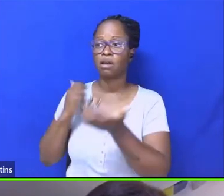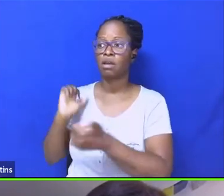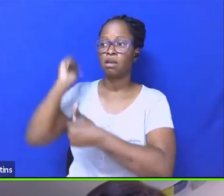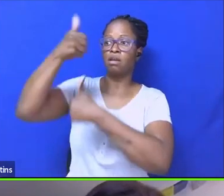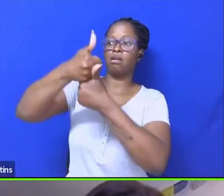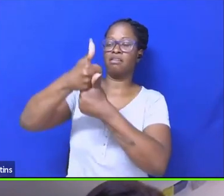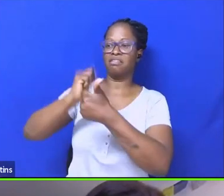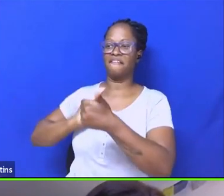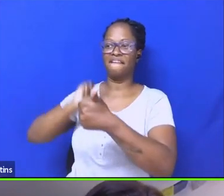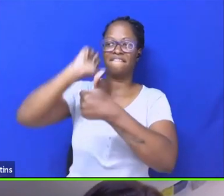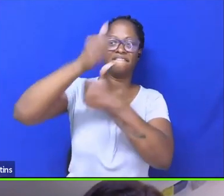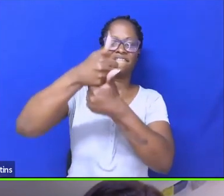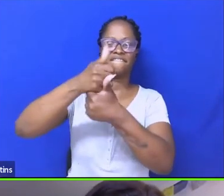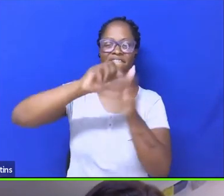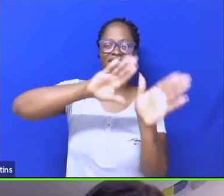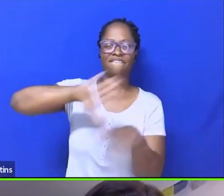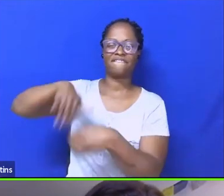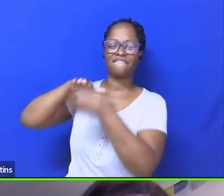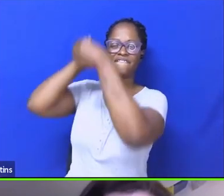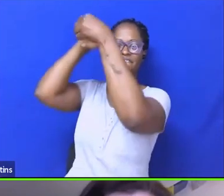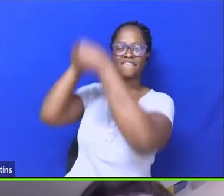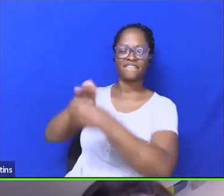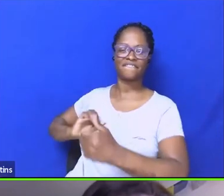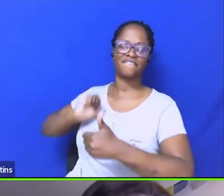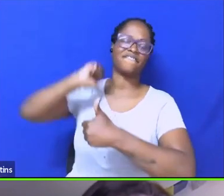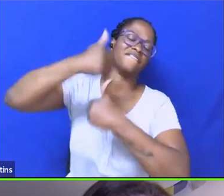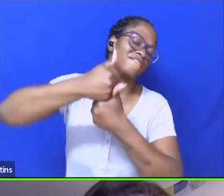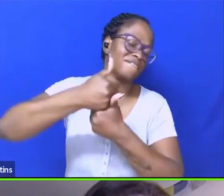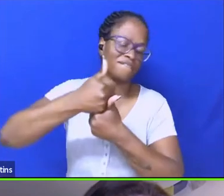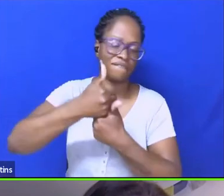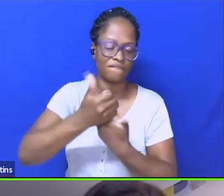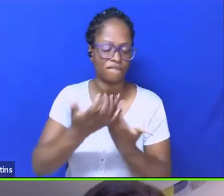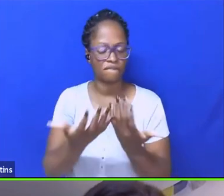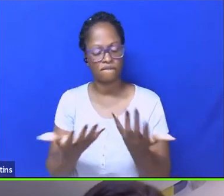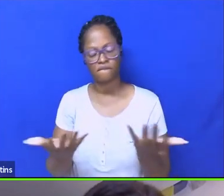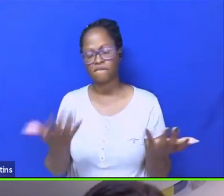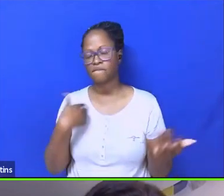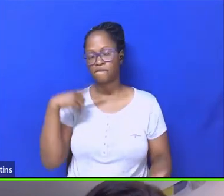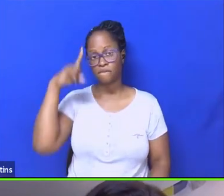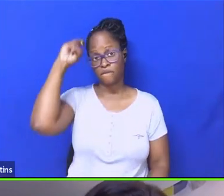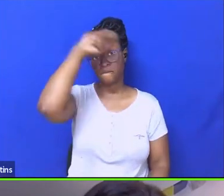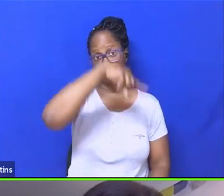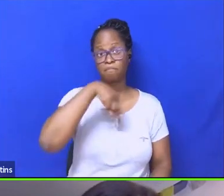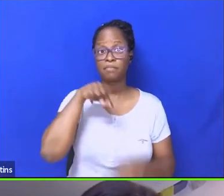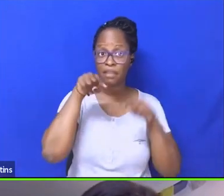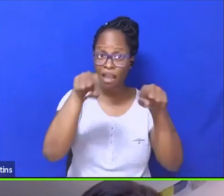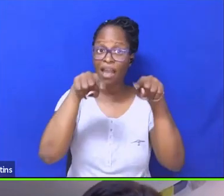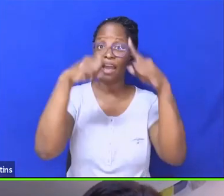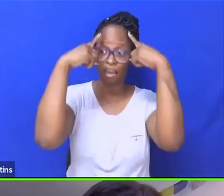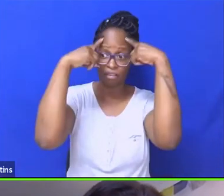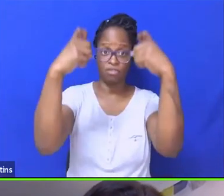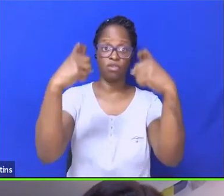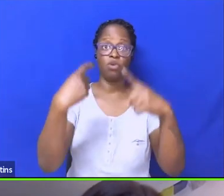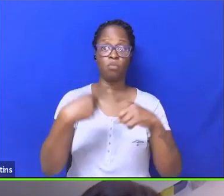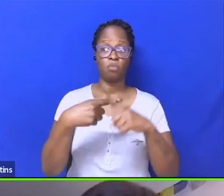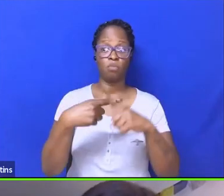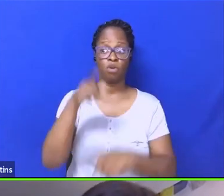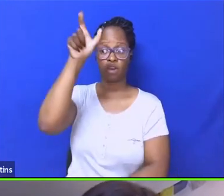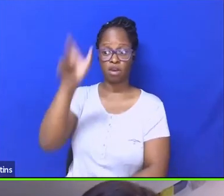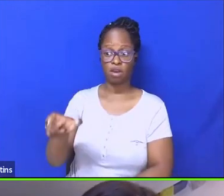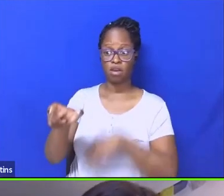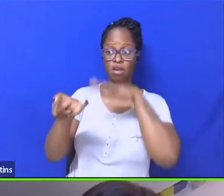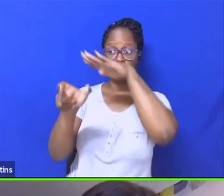ou a veces incluso é violento porque uno habla sin comprender uno habla sin